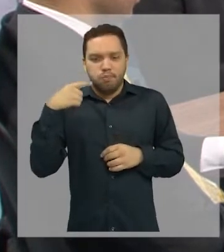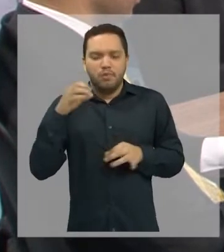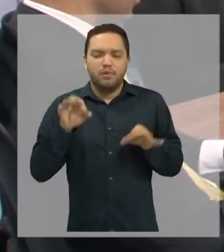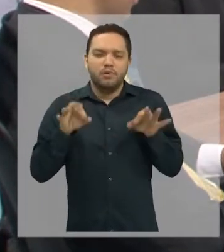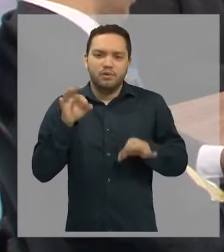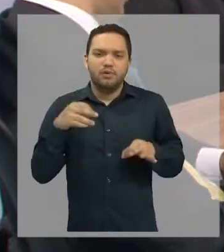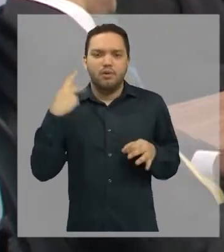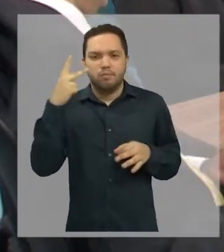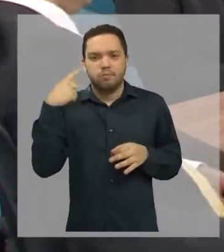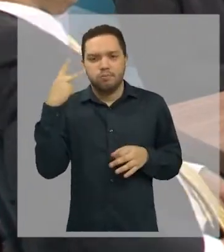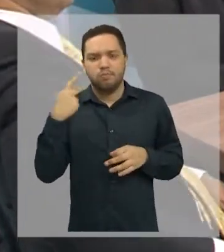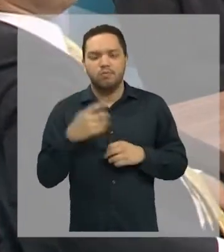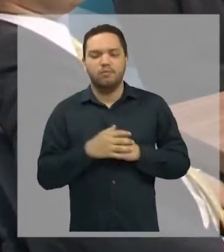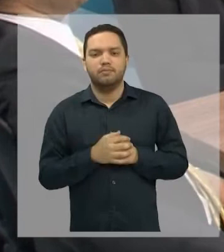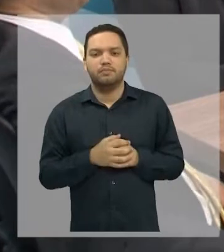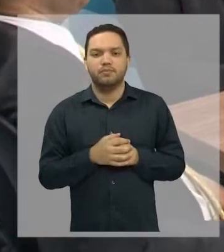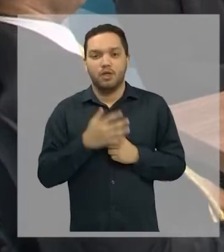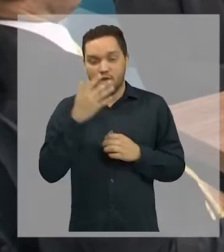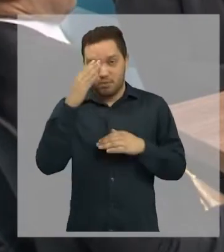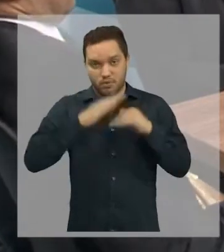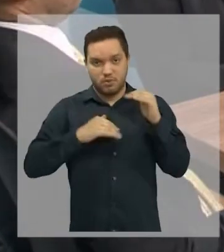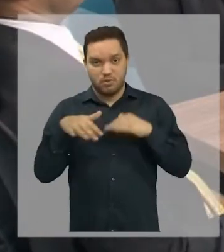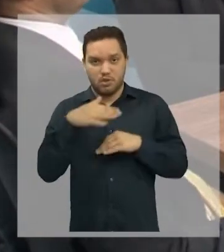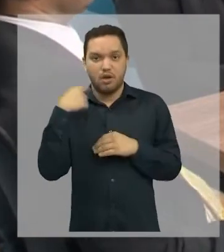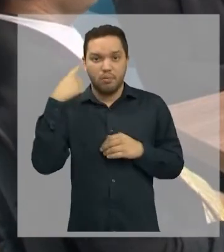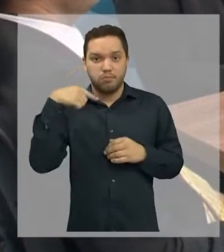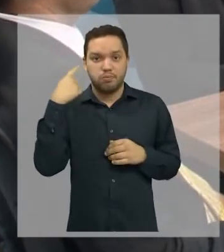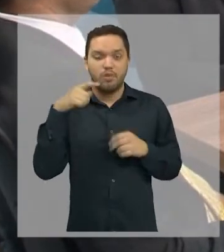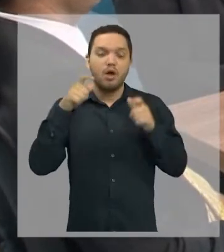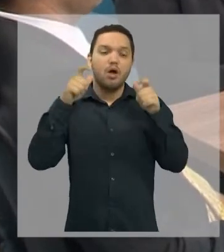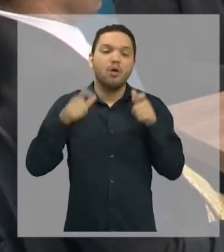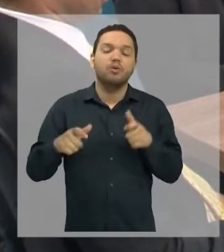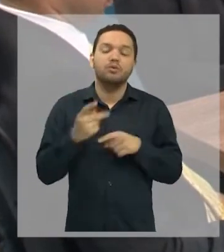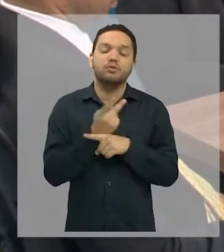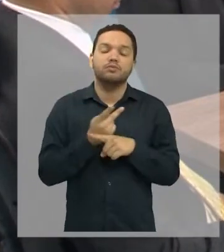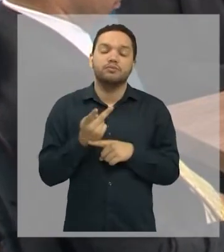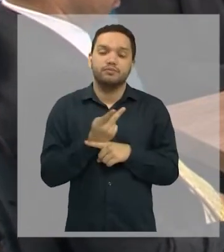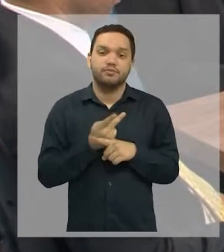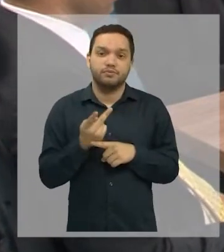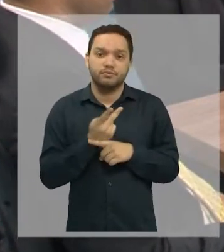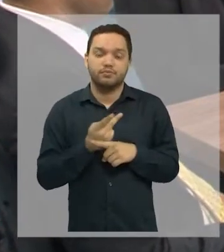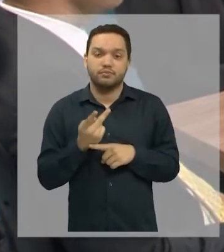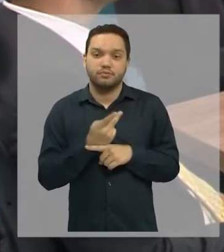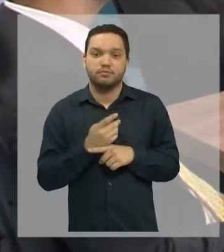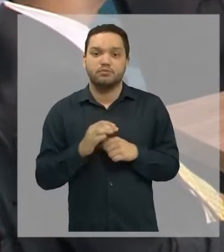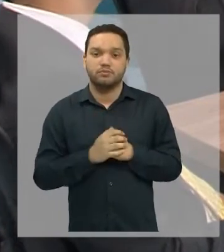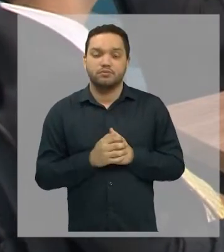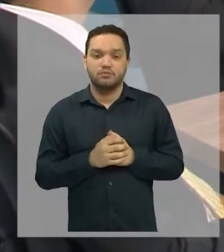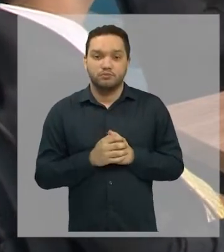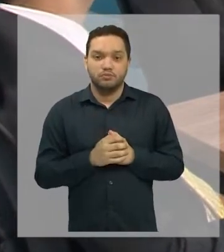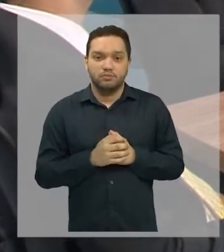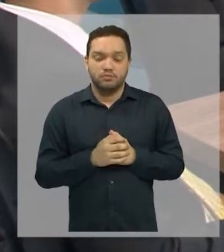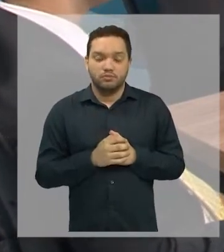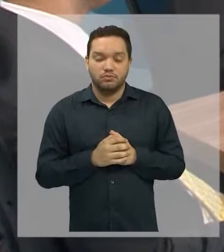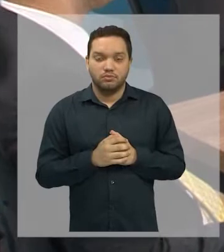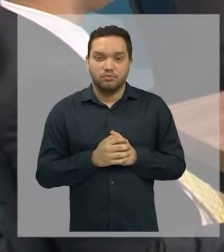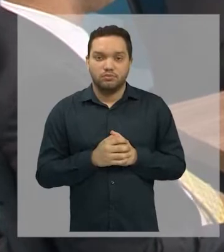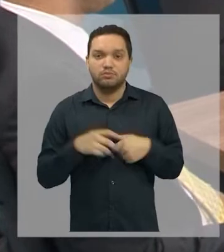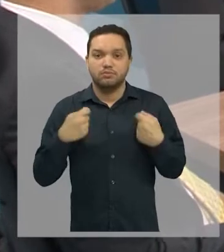do direito precisa saber é onde procurar. Buscar. E está nos livros. Então, ele precisa